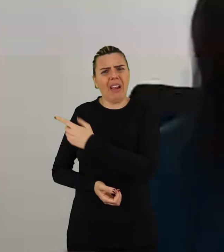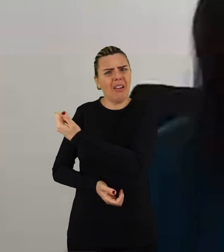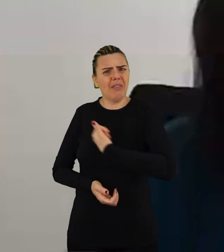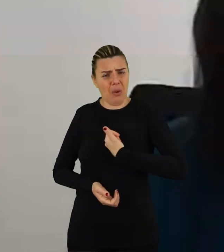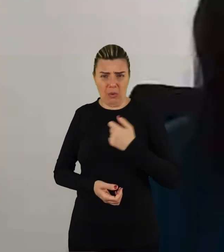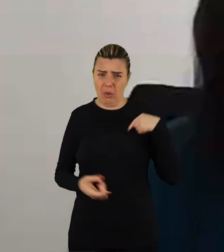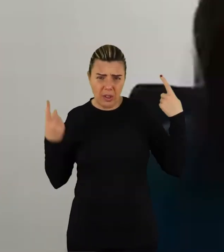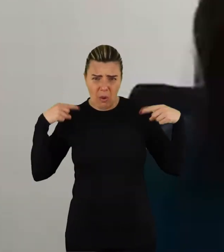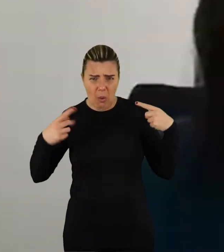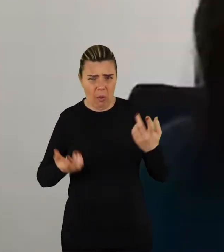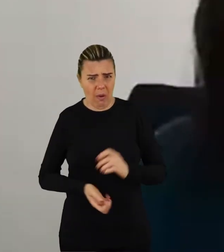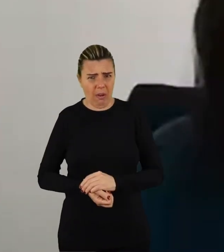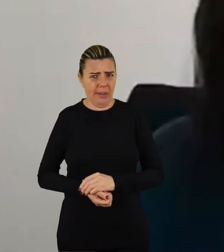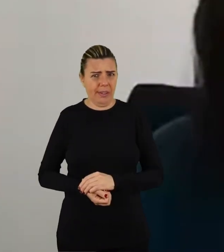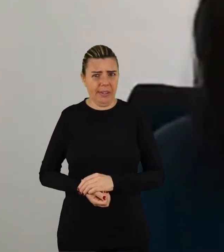e